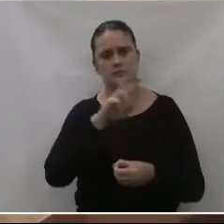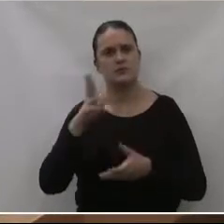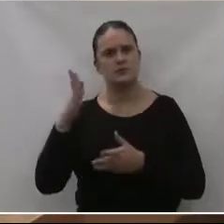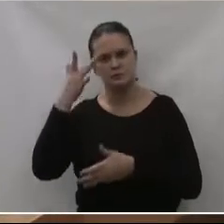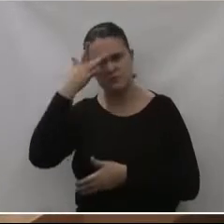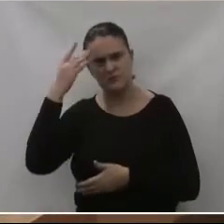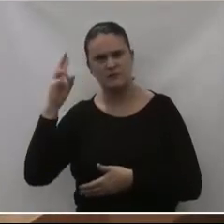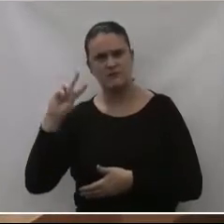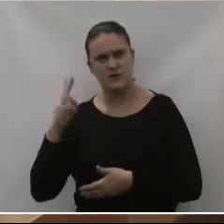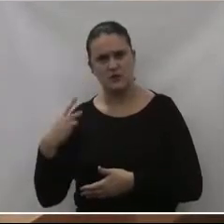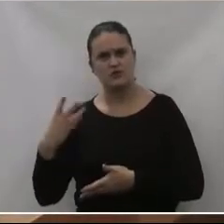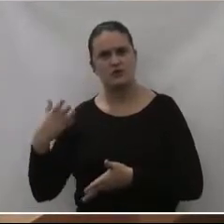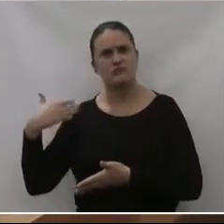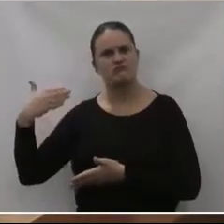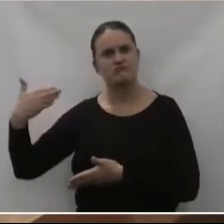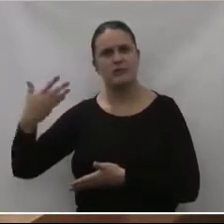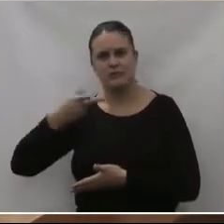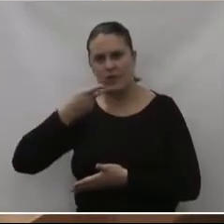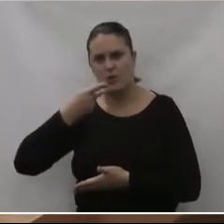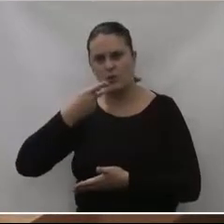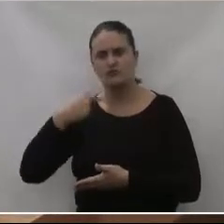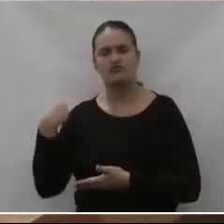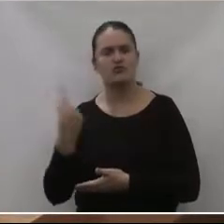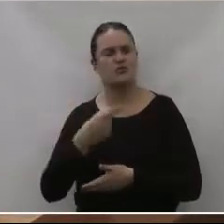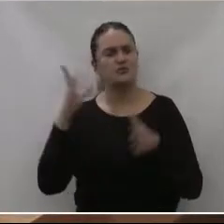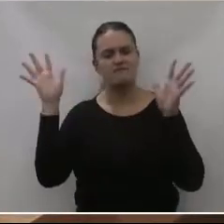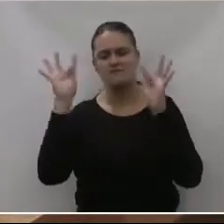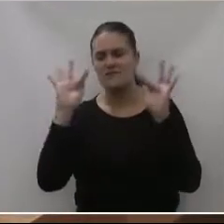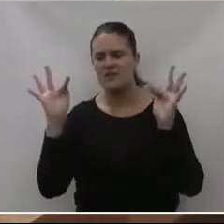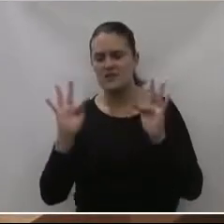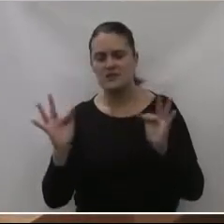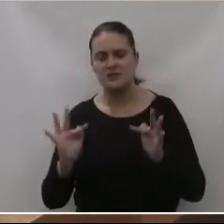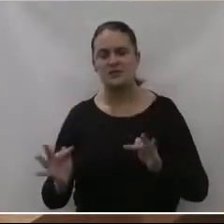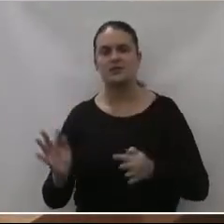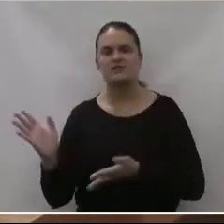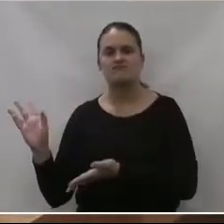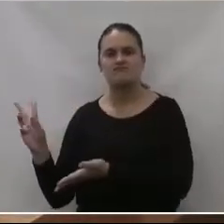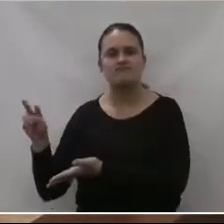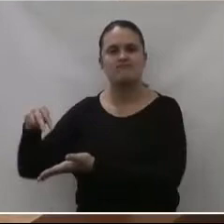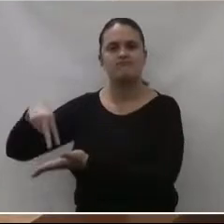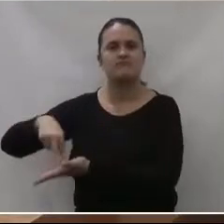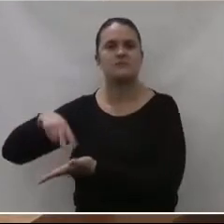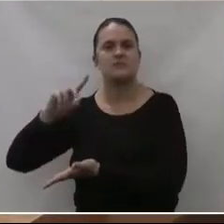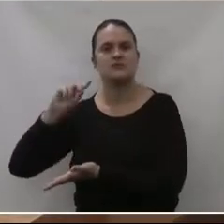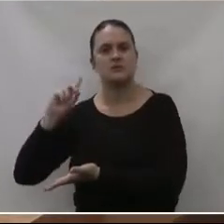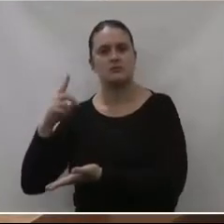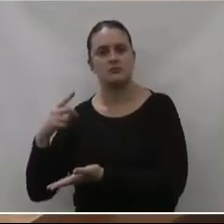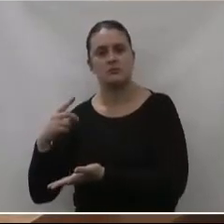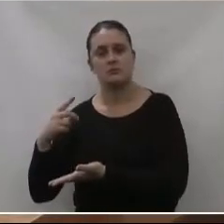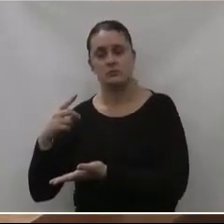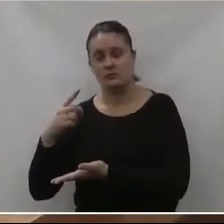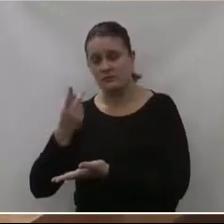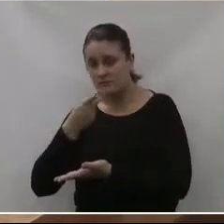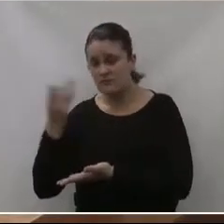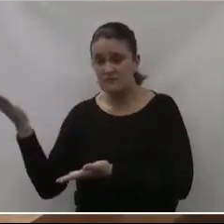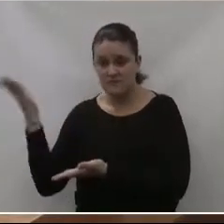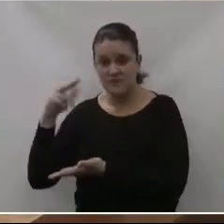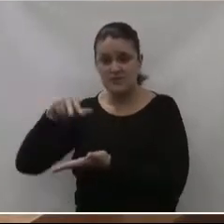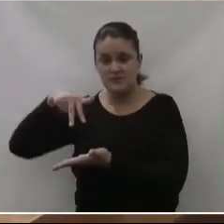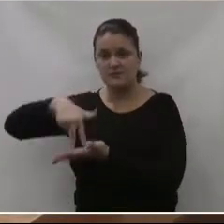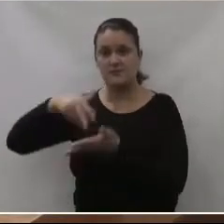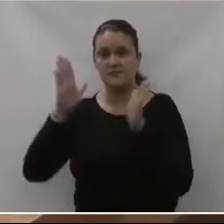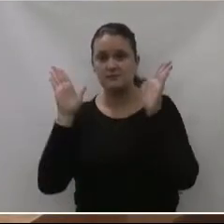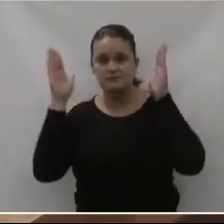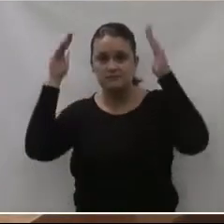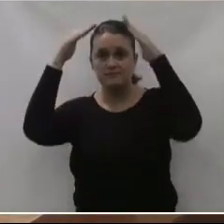relatados, ficamos felizes realmente com a vinda do nosso bispo Dom Jorge, Dom